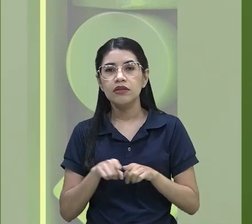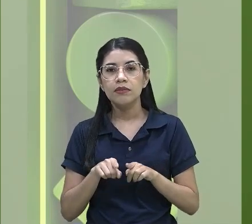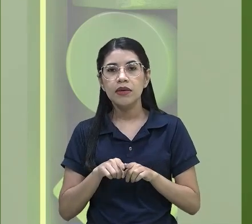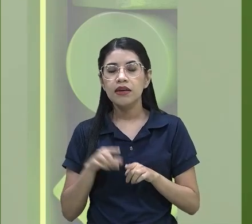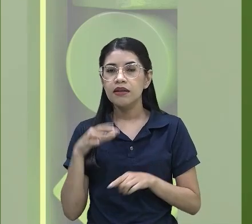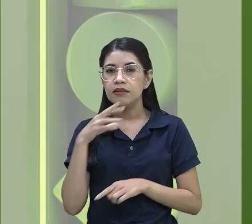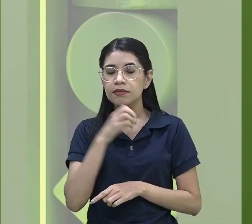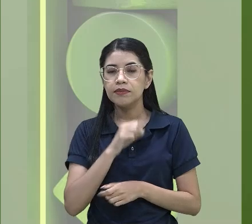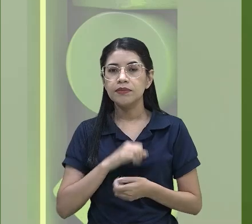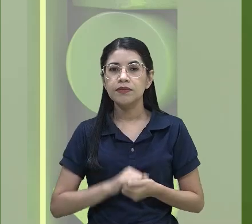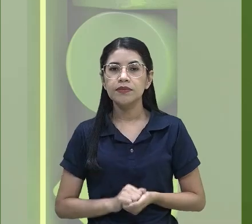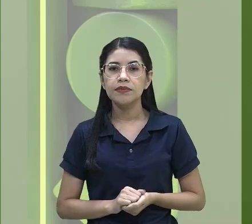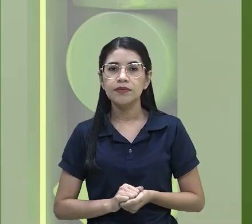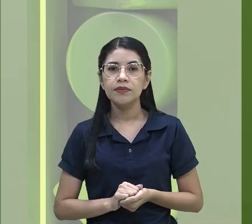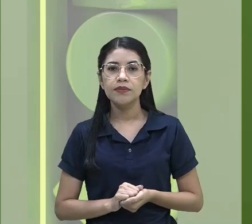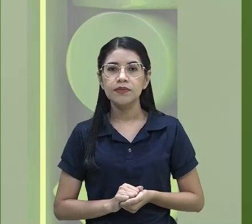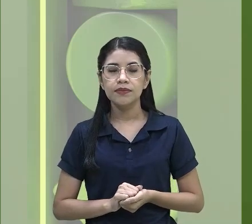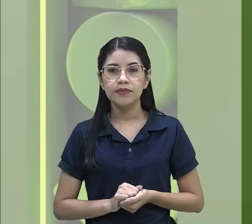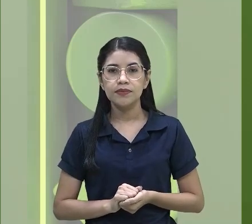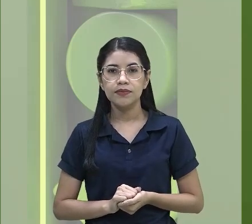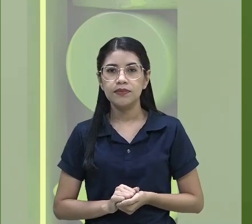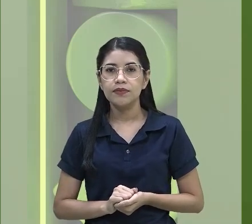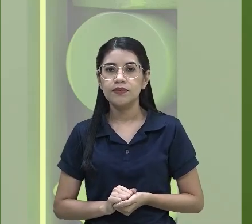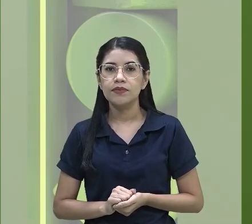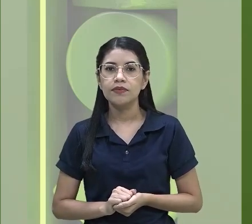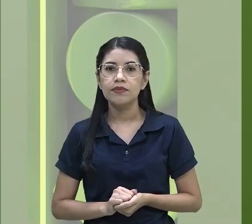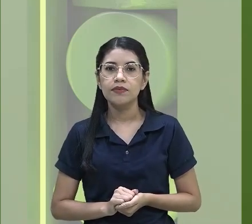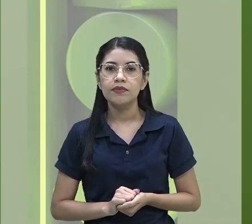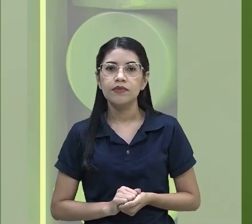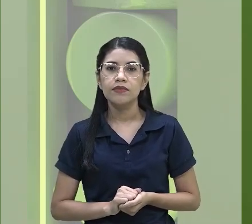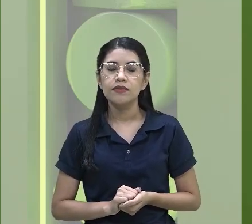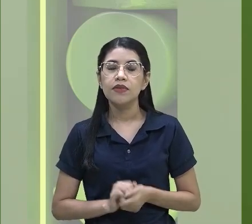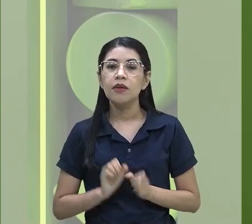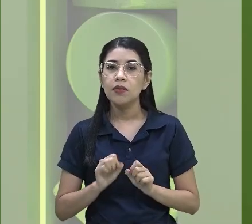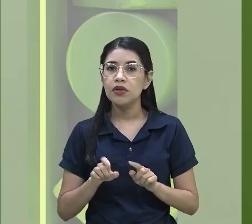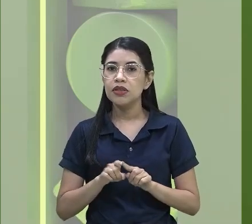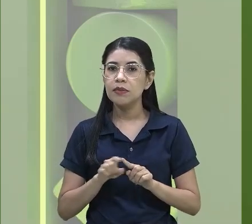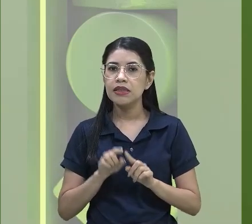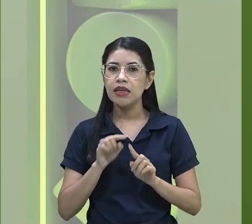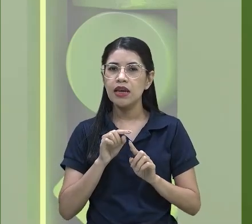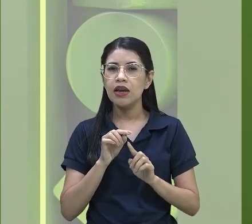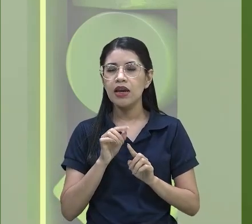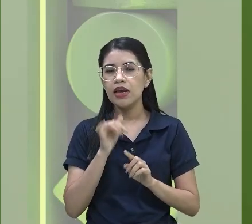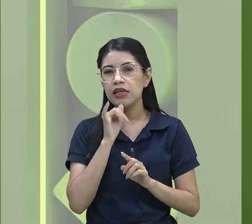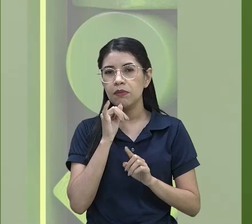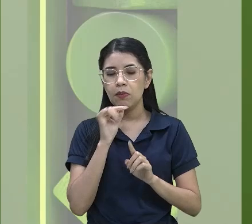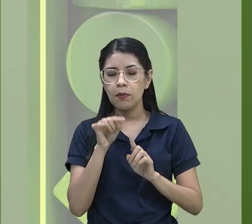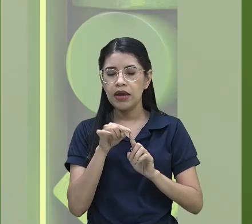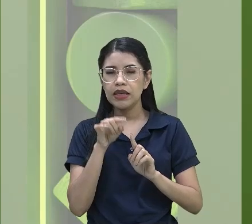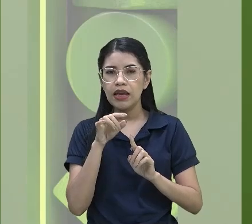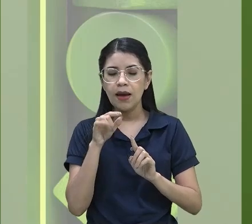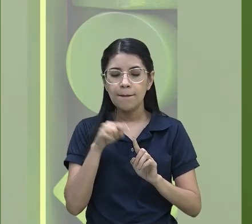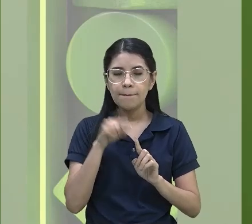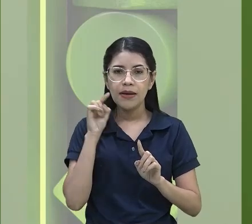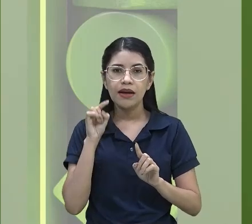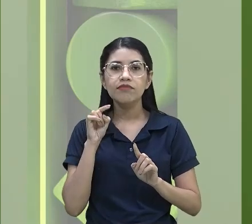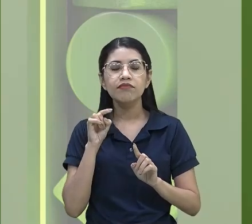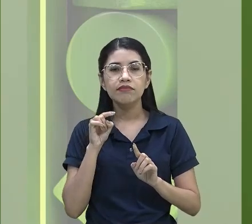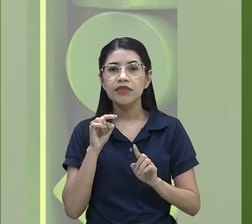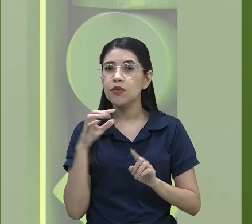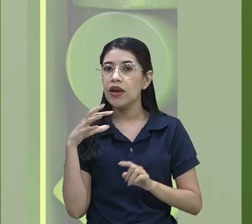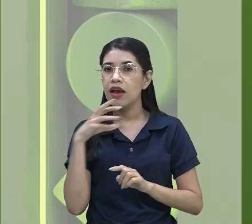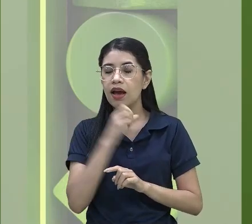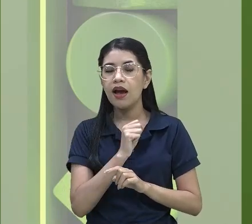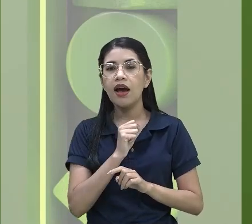tirar a ponta do seu dedo de um objeto quente ou também pontiagudo, essa informação acontece rápido, né? Ela vai para a